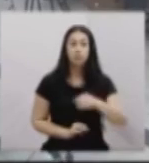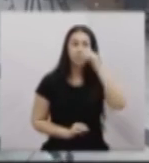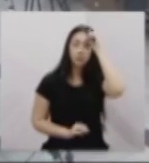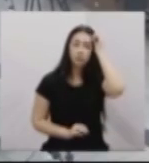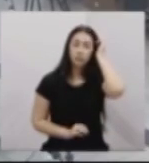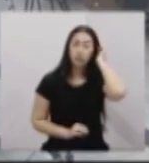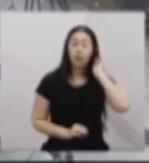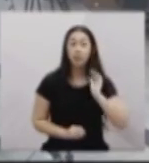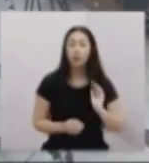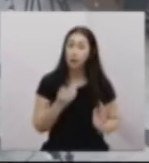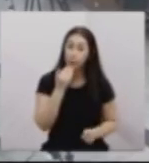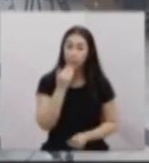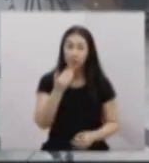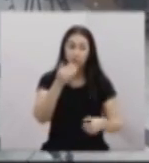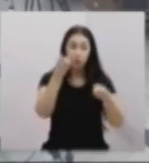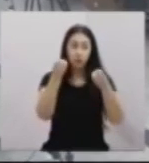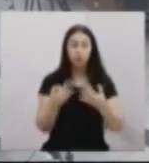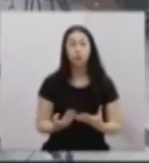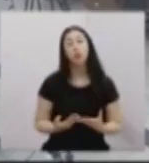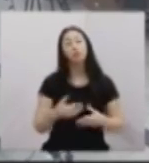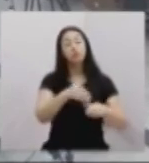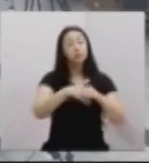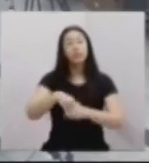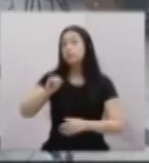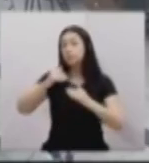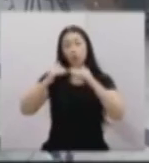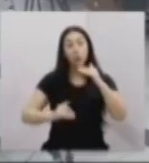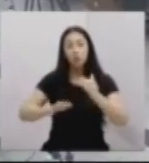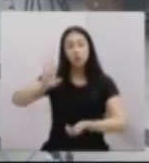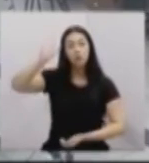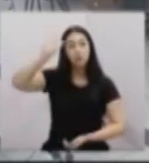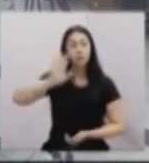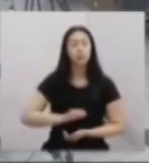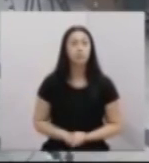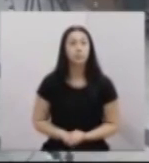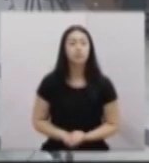Pedido de informação está em votação. Quem for contrário se manifesta levantando os braços.